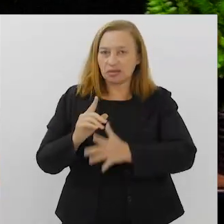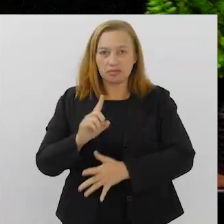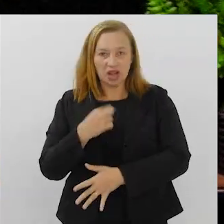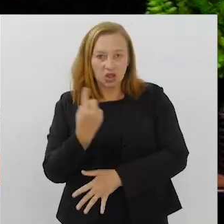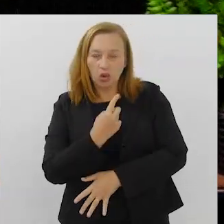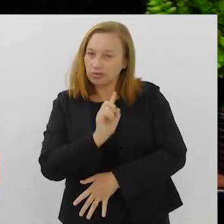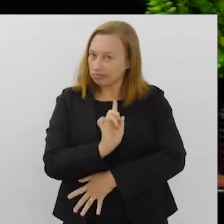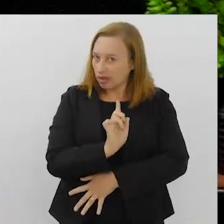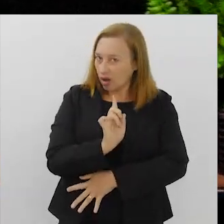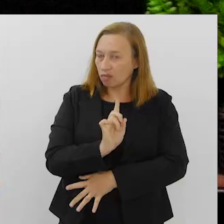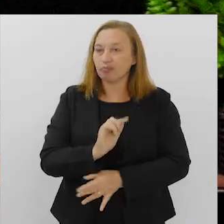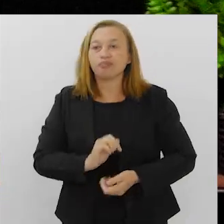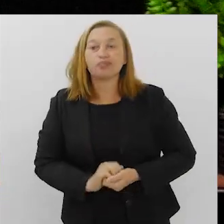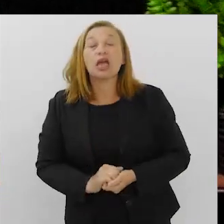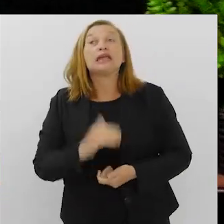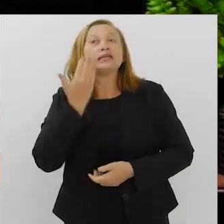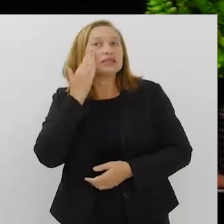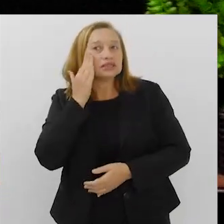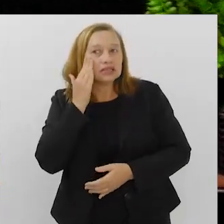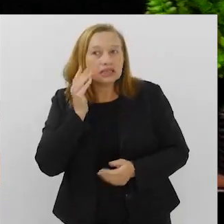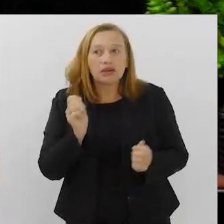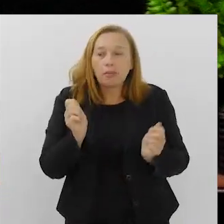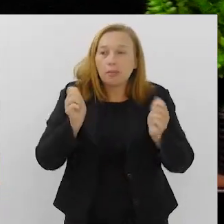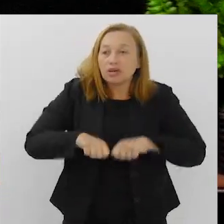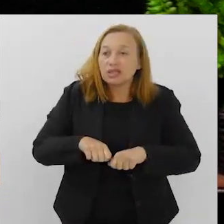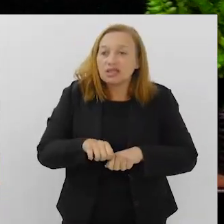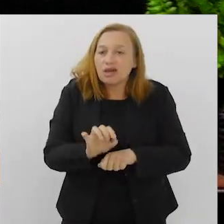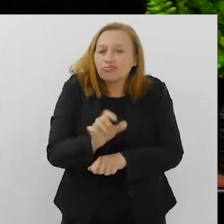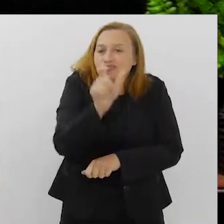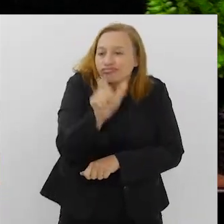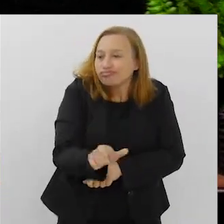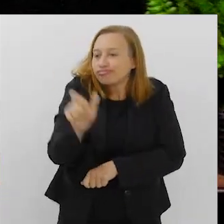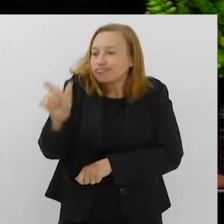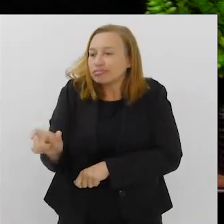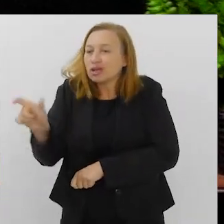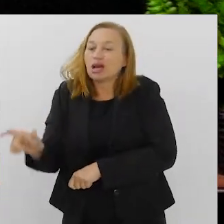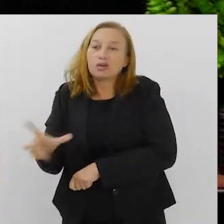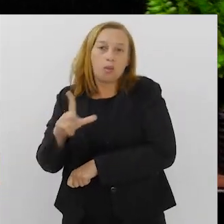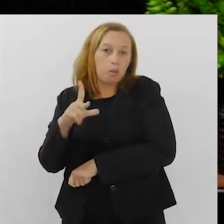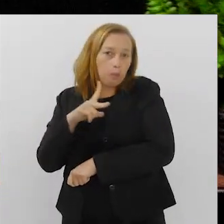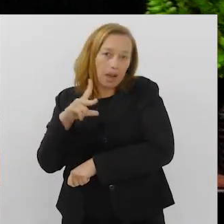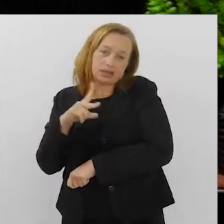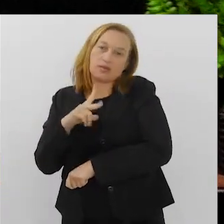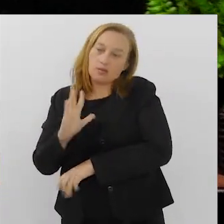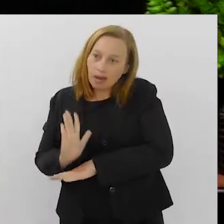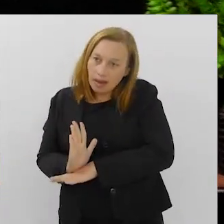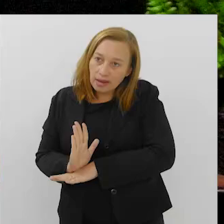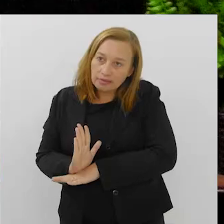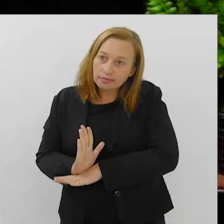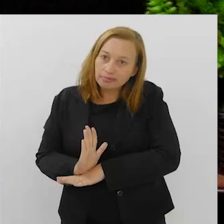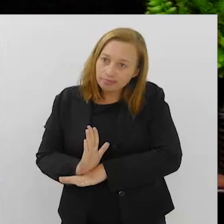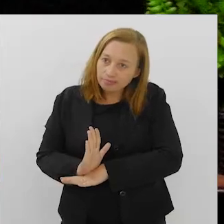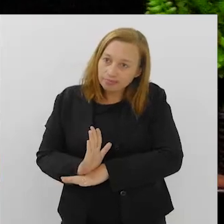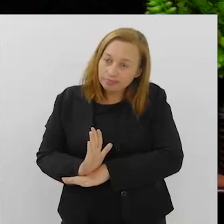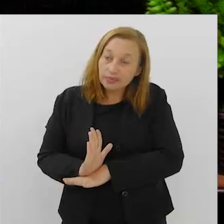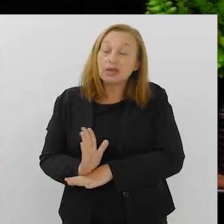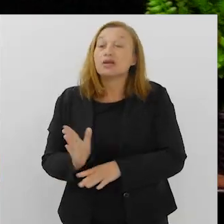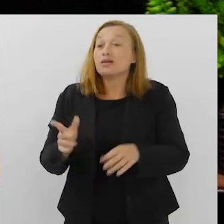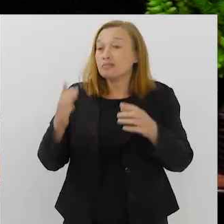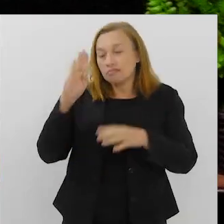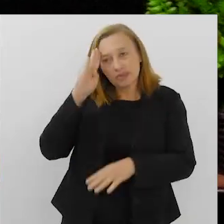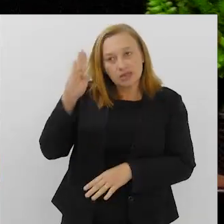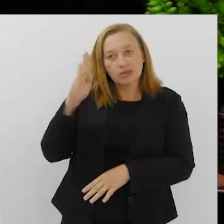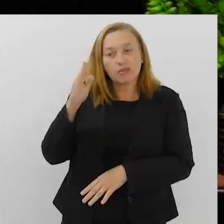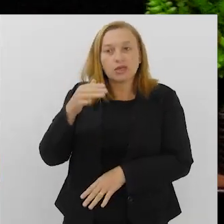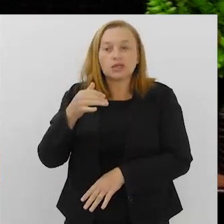para a gente, né? A gente entende a potencialidade da pessoa, de qualquer pessoa, inclusive na